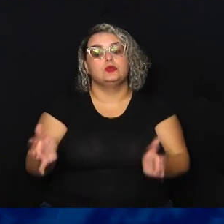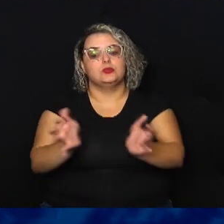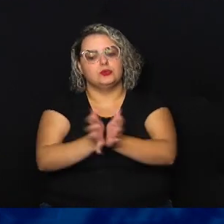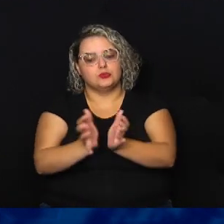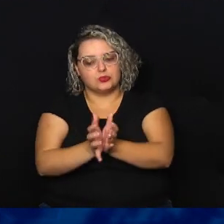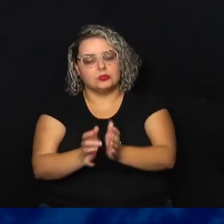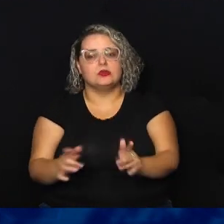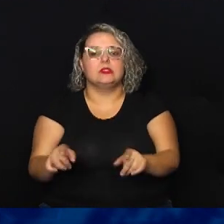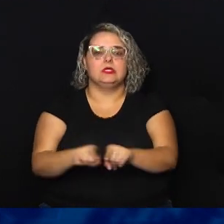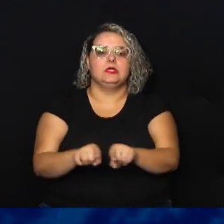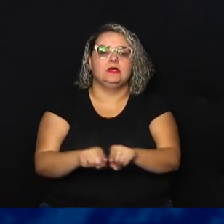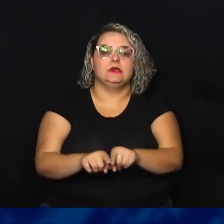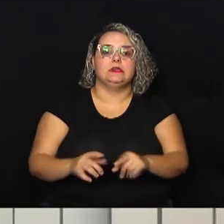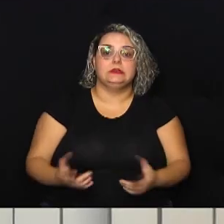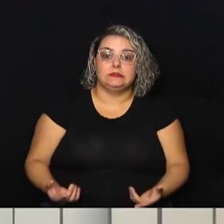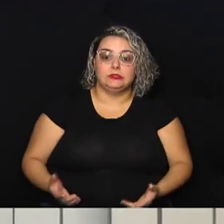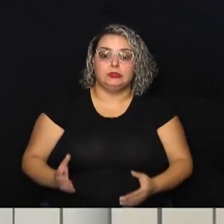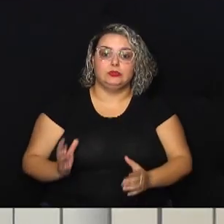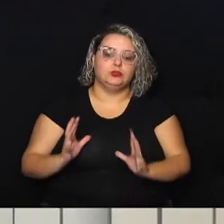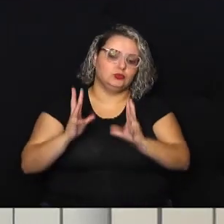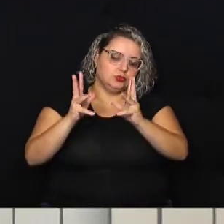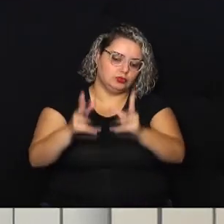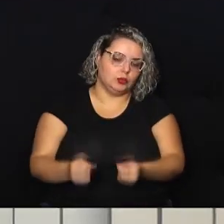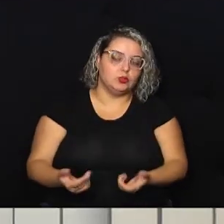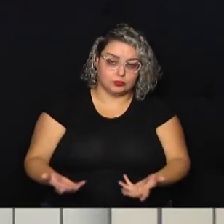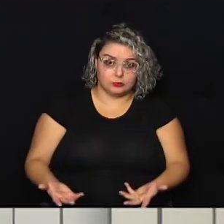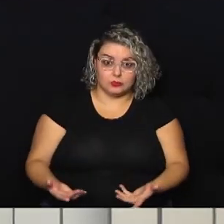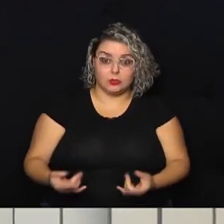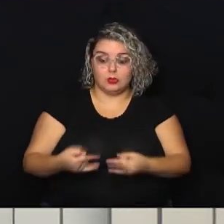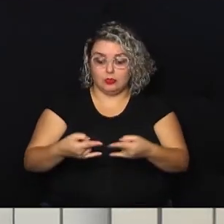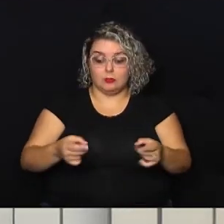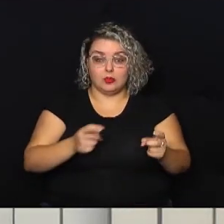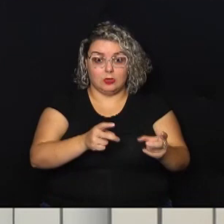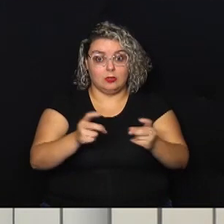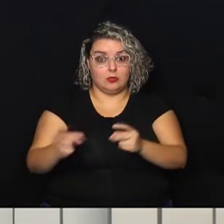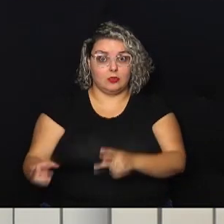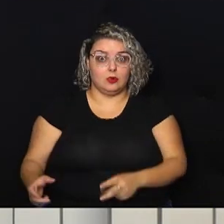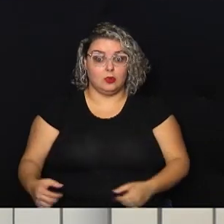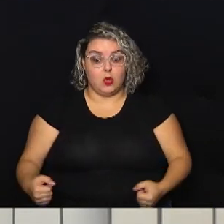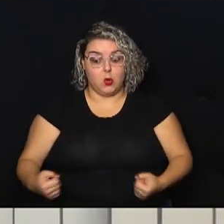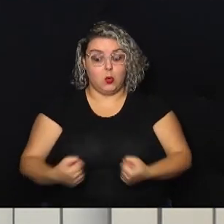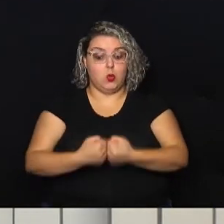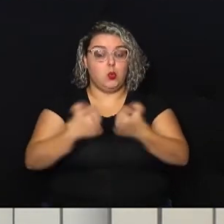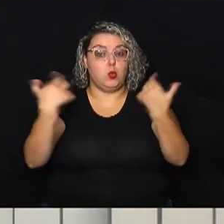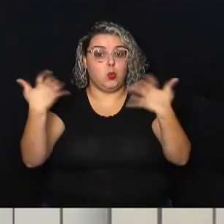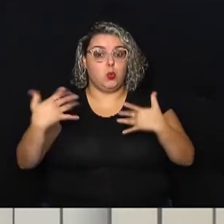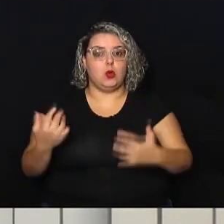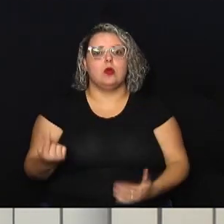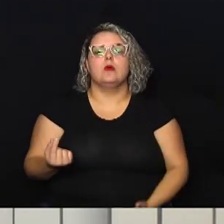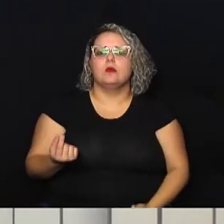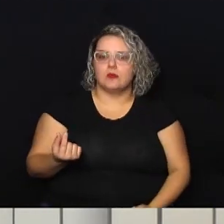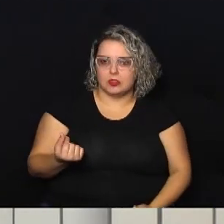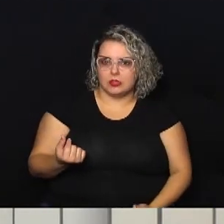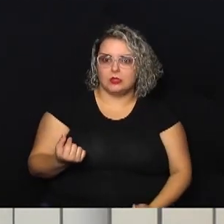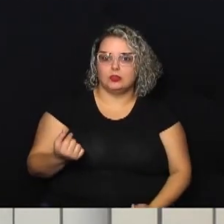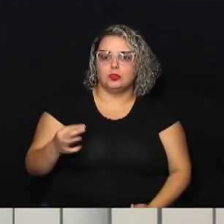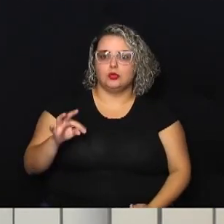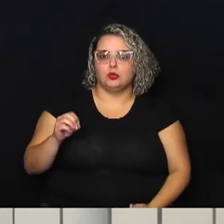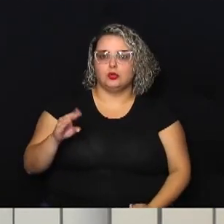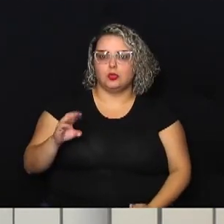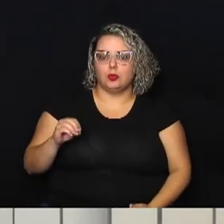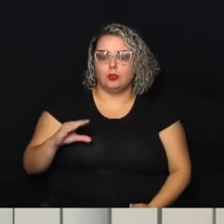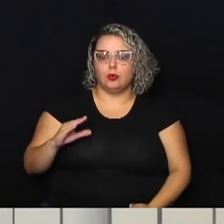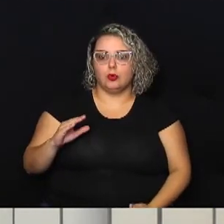também da classificação geral. Sobre ingressos para este super duelo, Valores: no tobogã e na